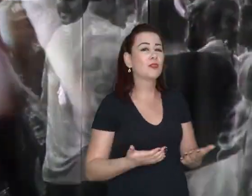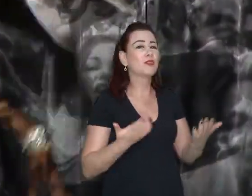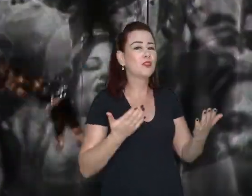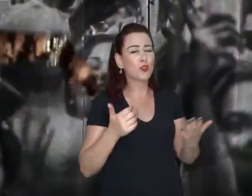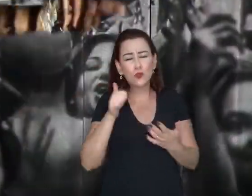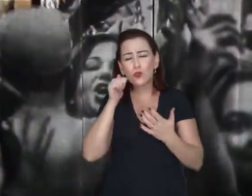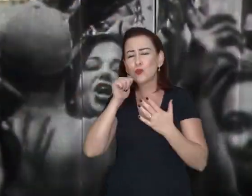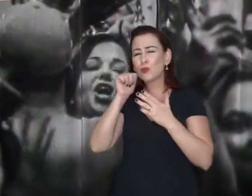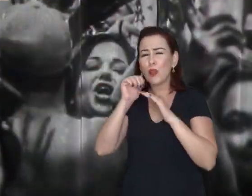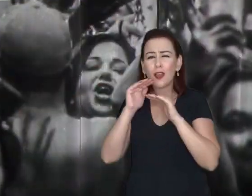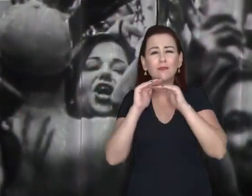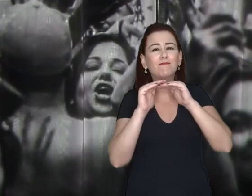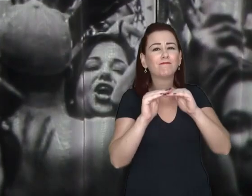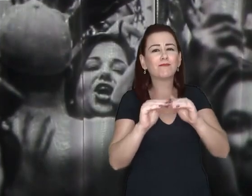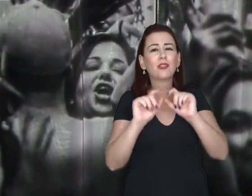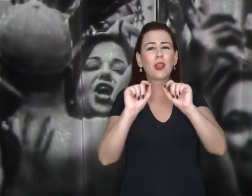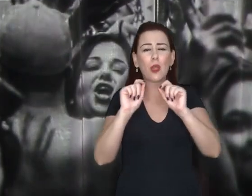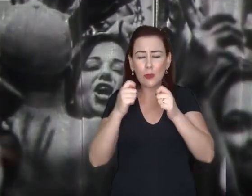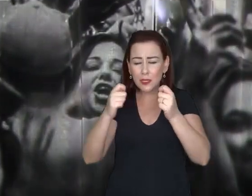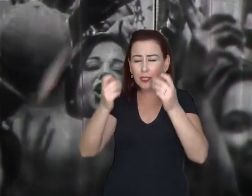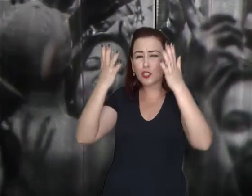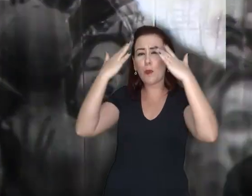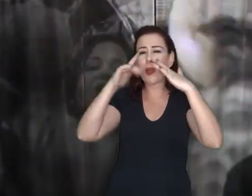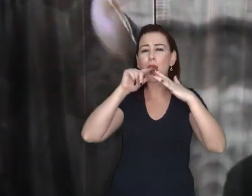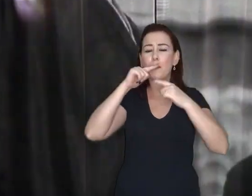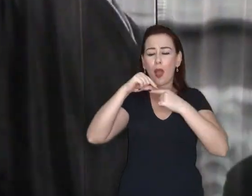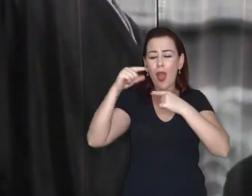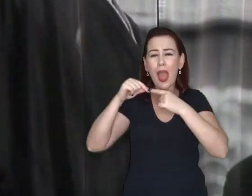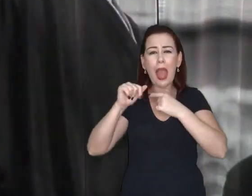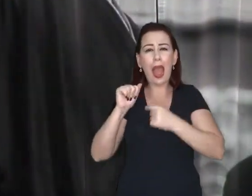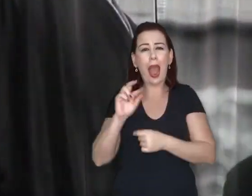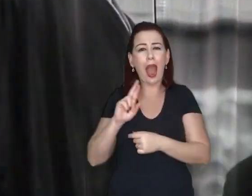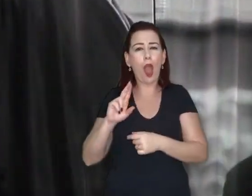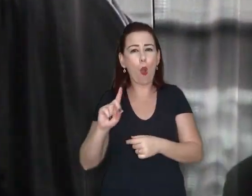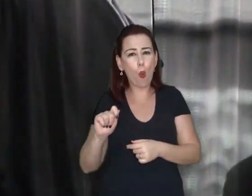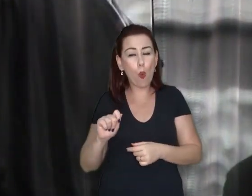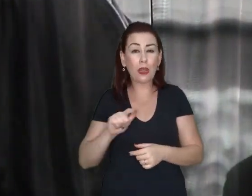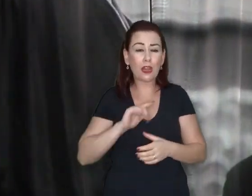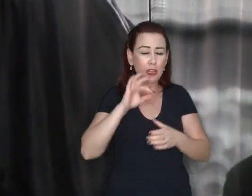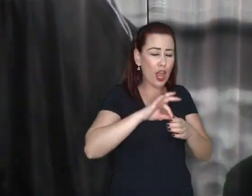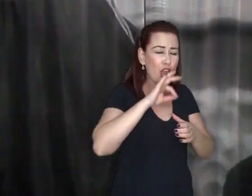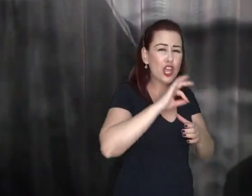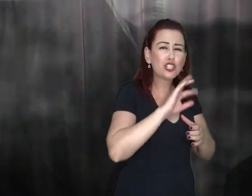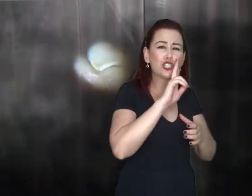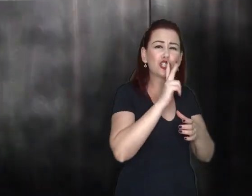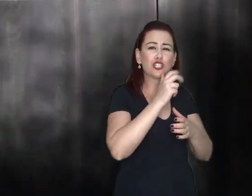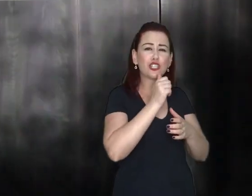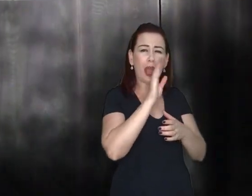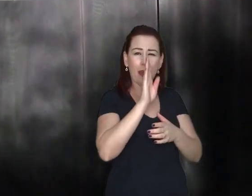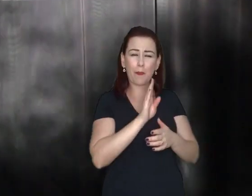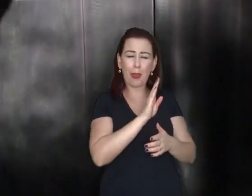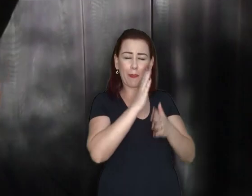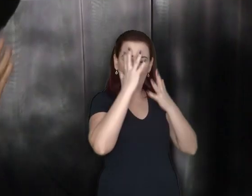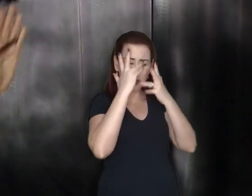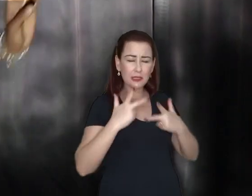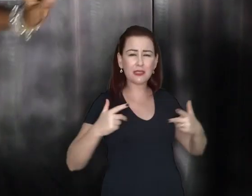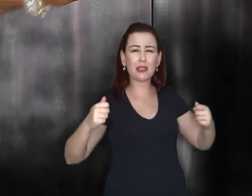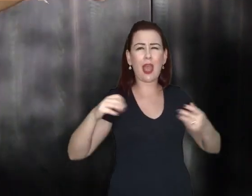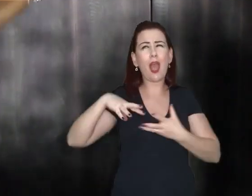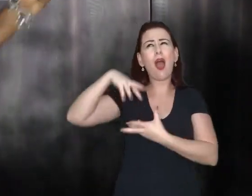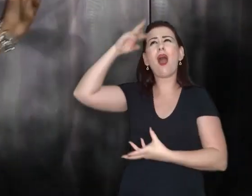Joana receitou banho de arruda, pra benzer,